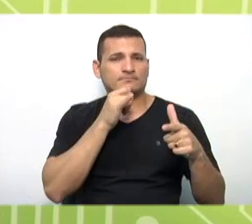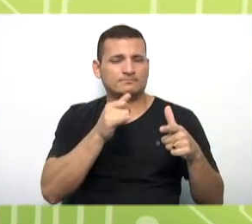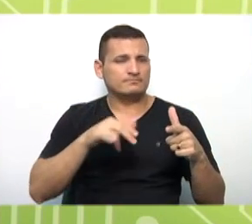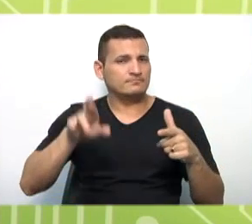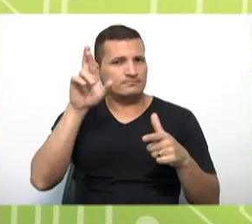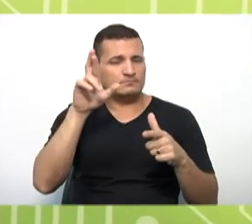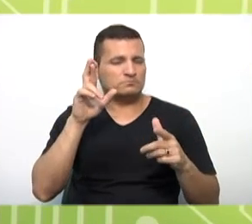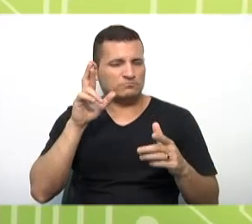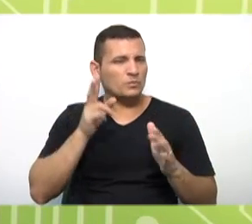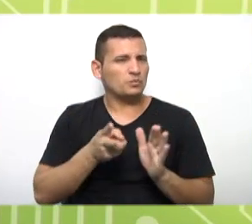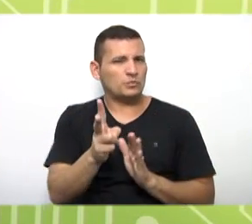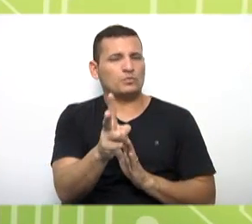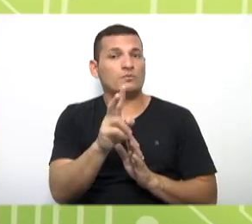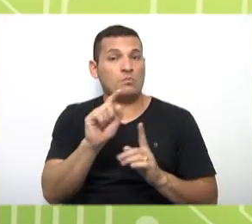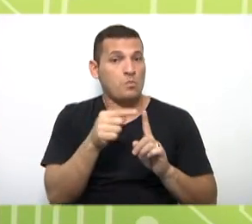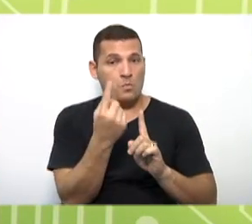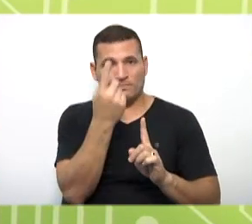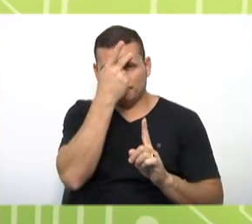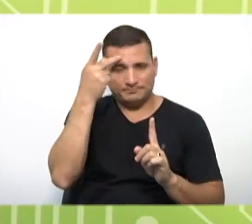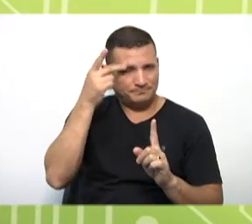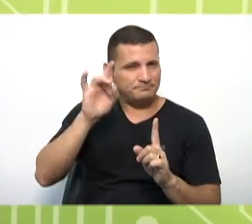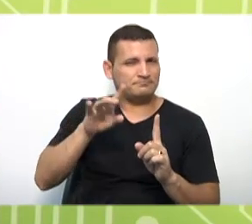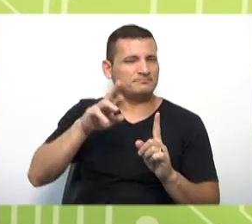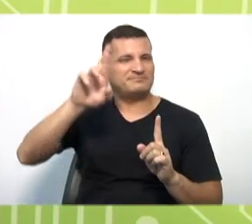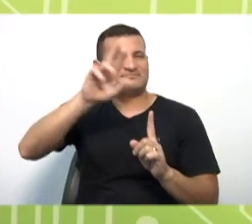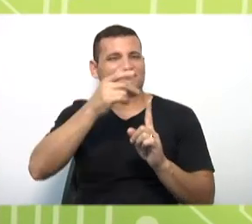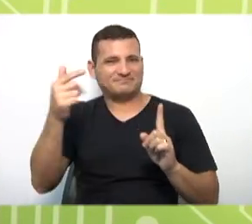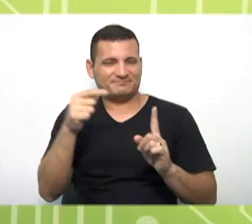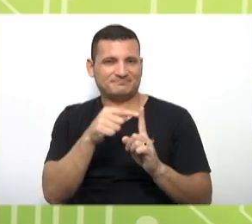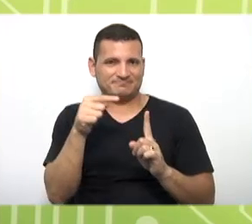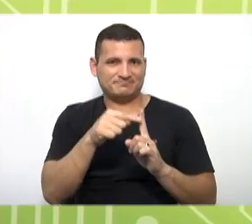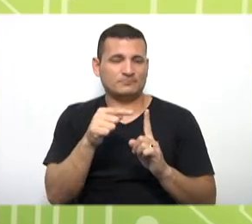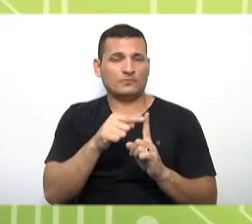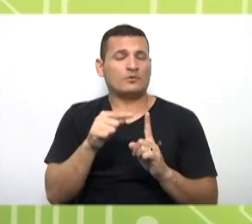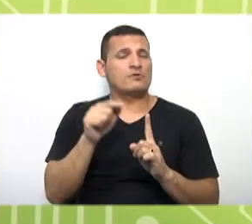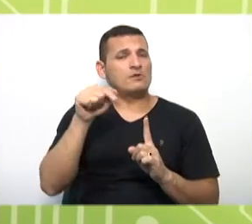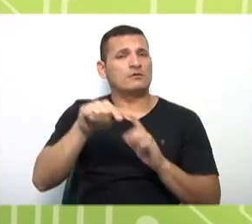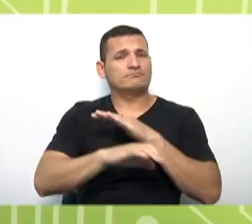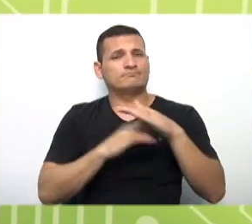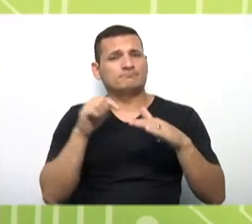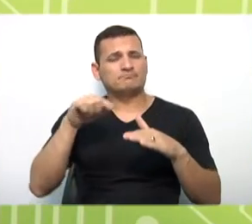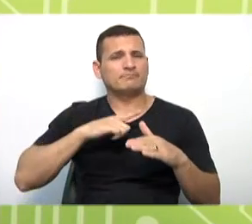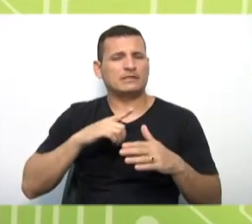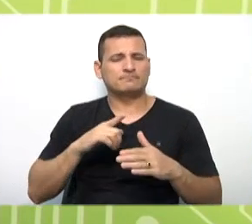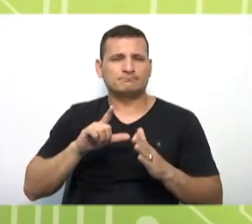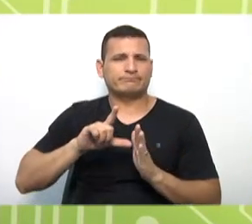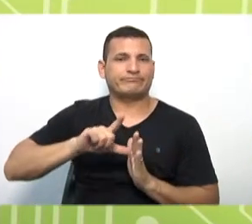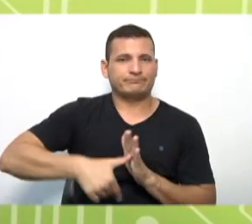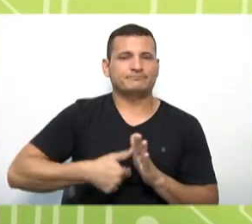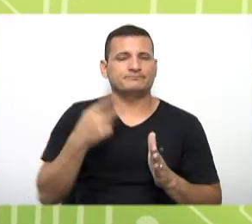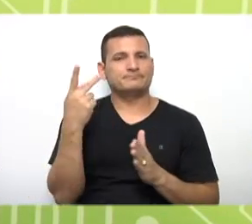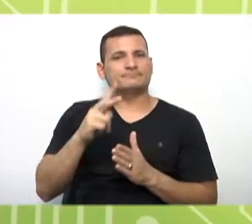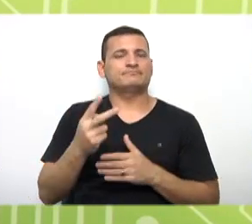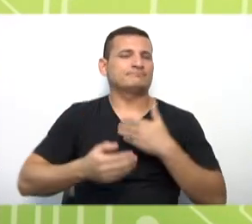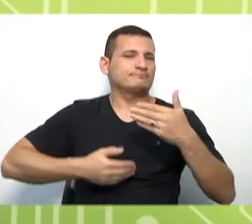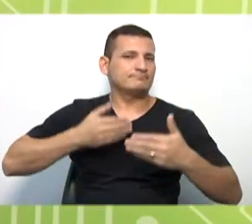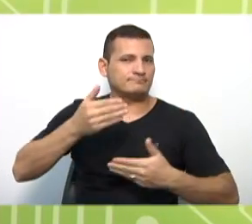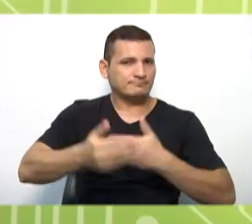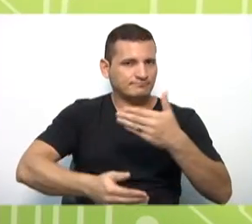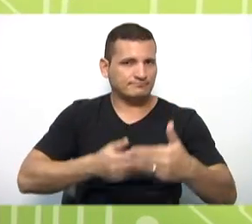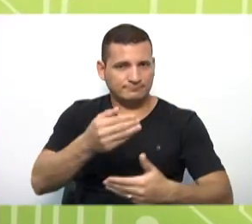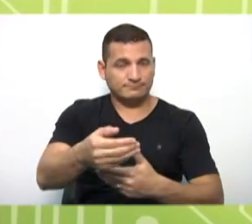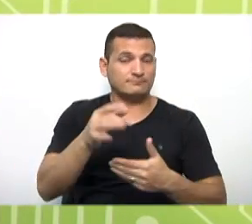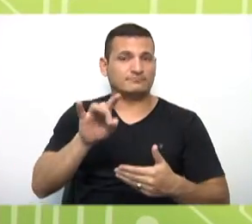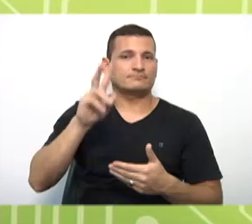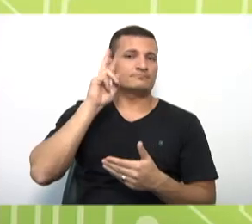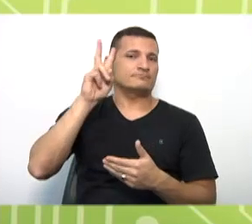continuam sendo centralizadas, as organizações atrasam seus processos. E só lembrando aí que nós vimos na